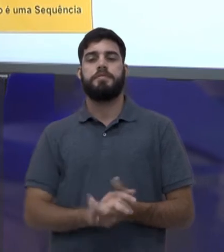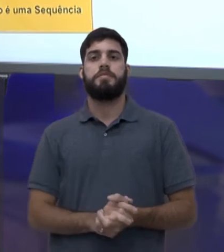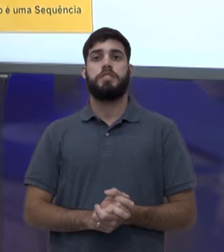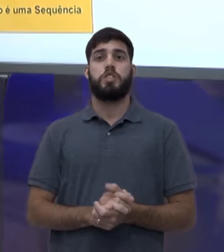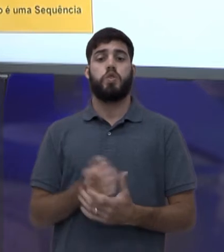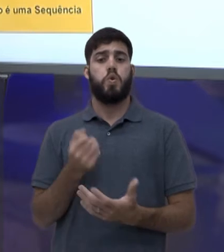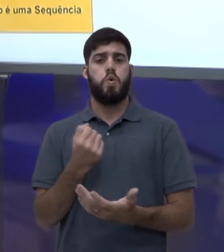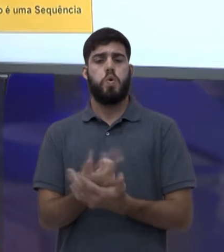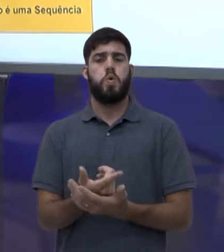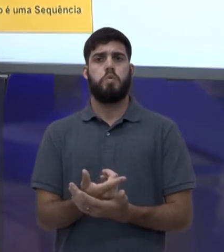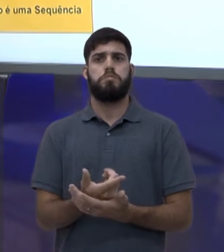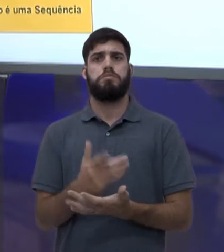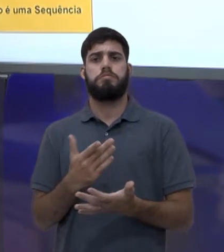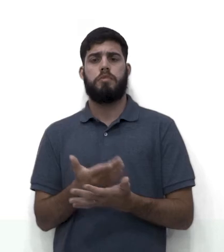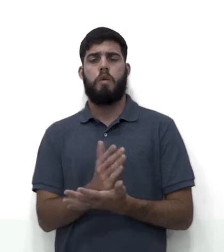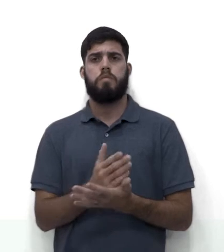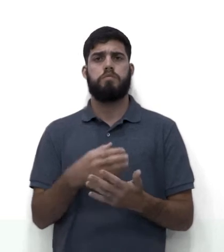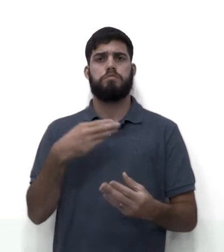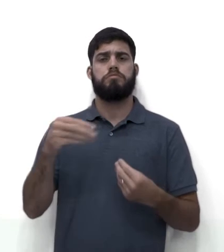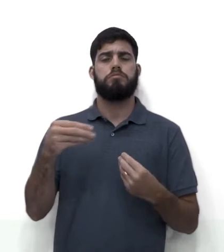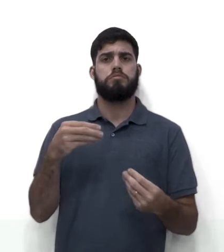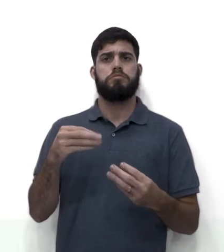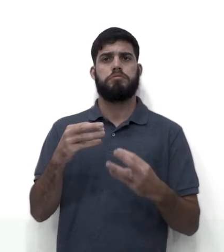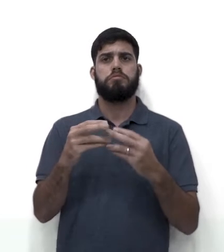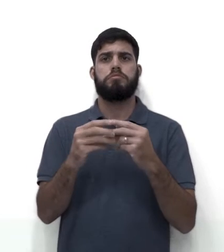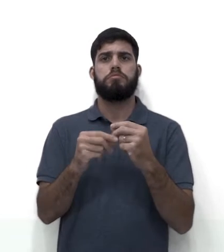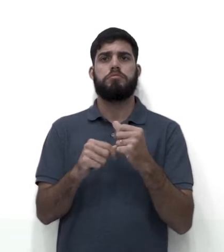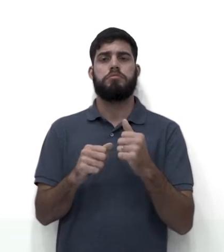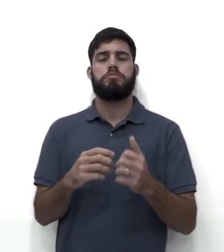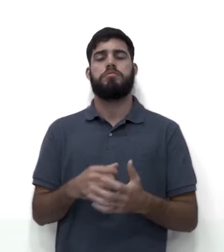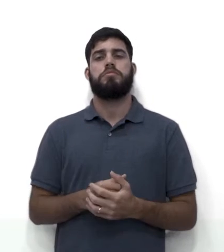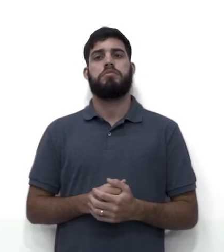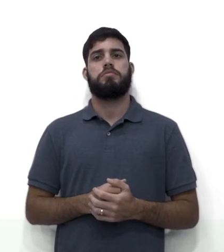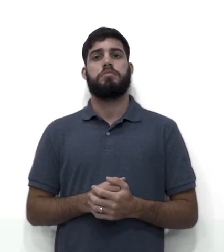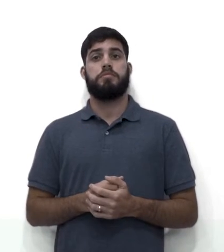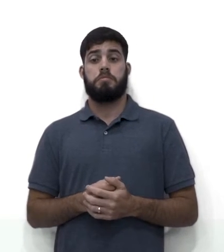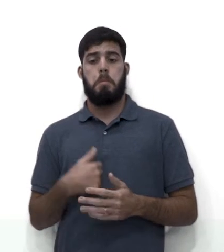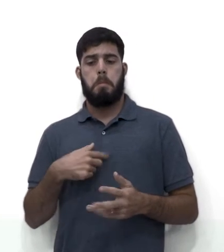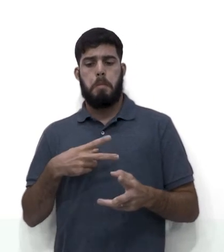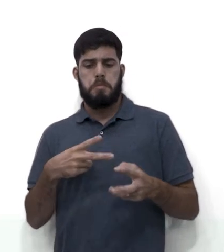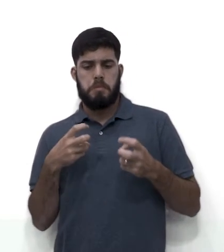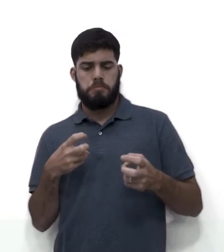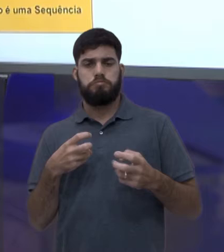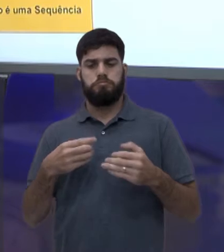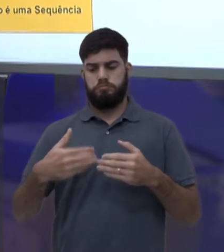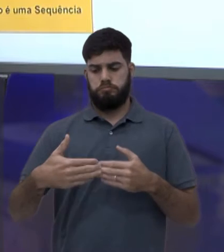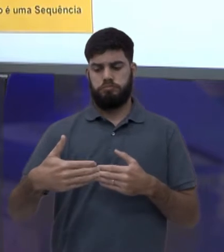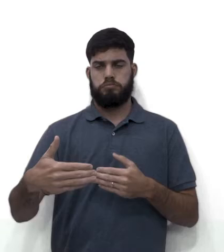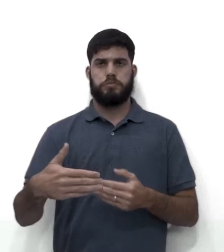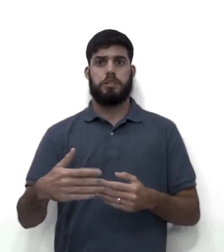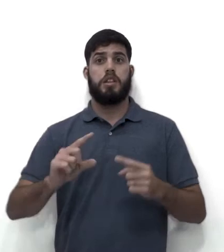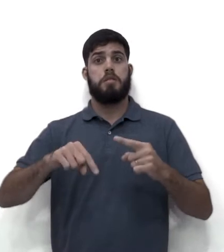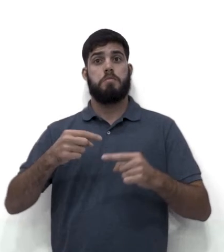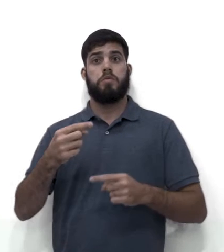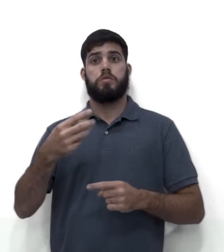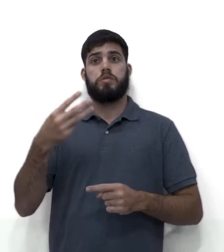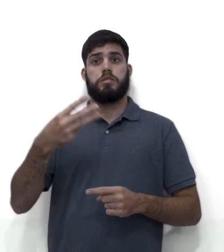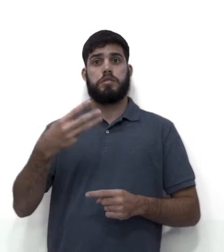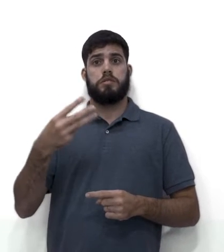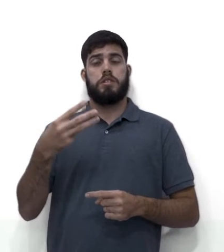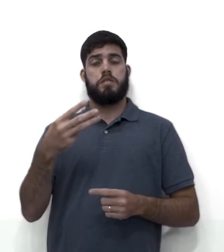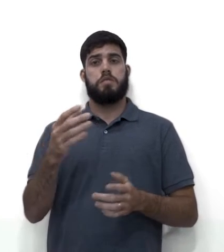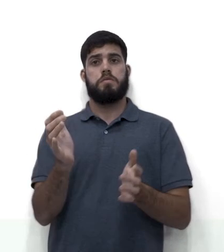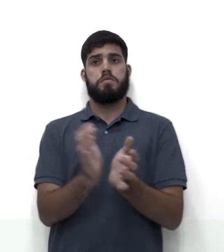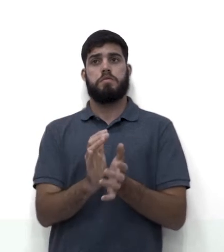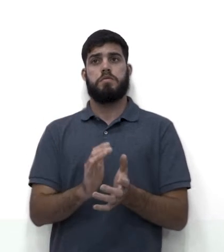comprar alguns bonecos de barro e percebeu que existia uma sequência a partir do terceiro termo, em relação aos bonecos